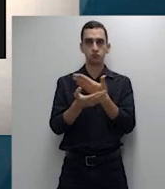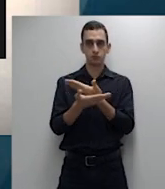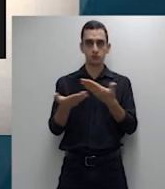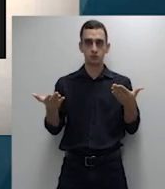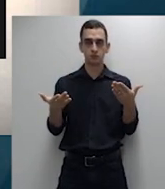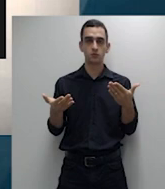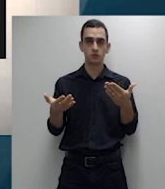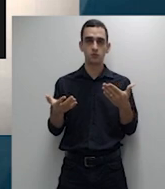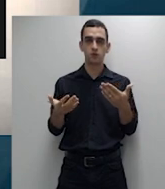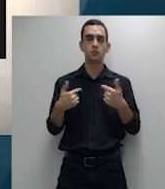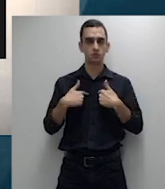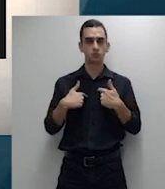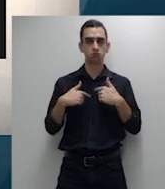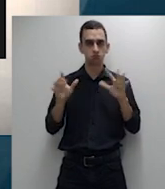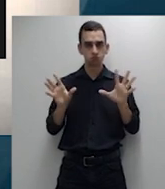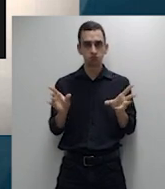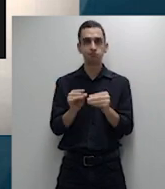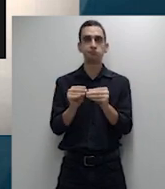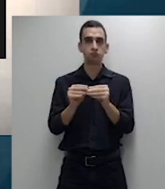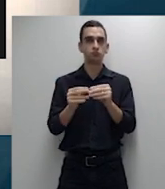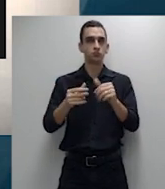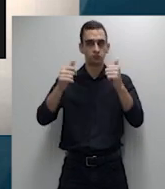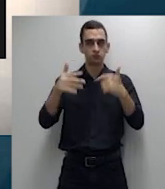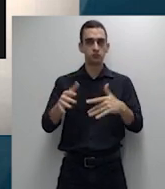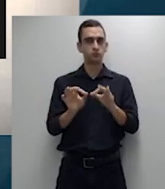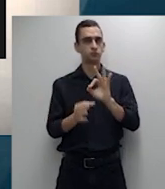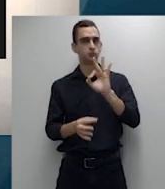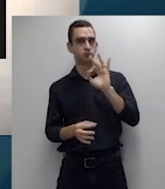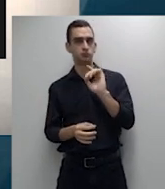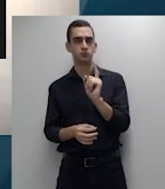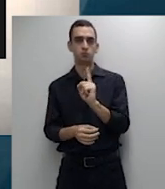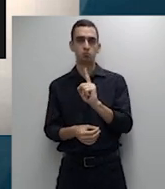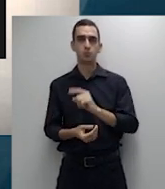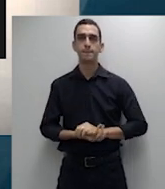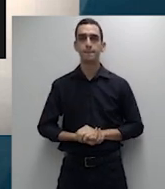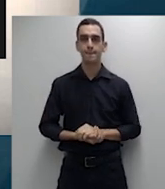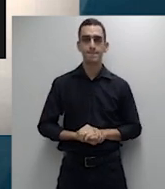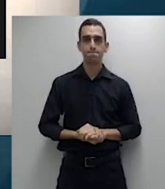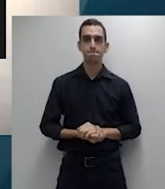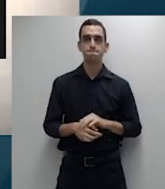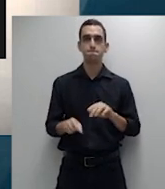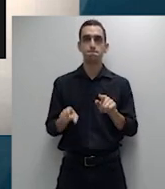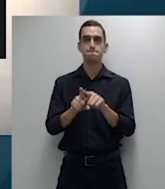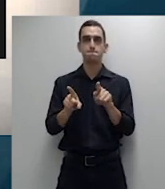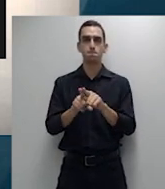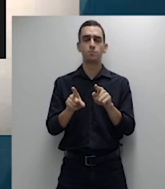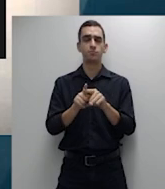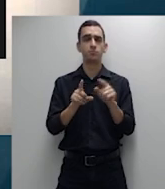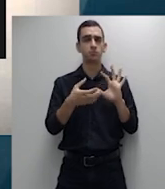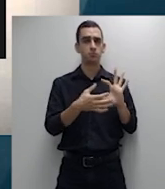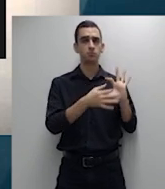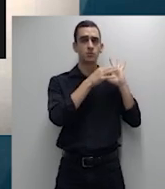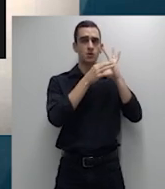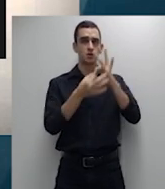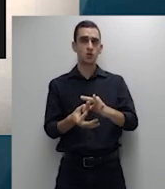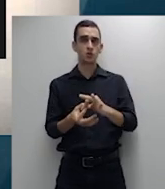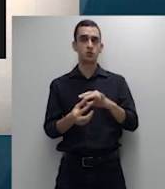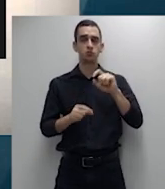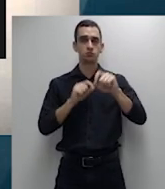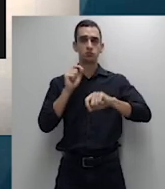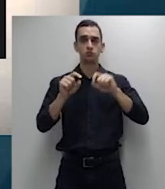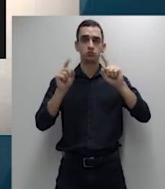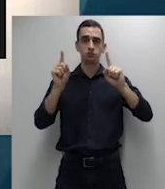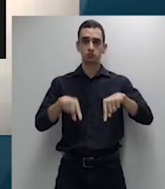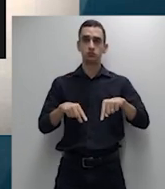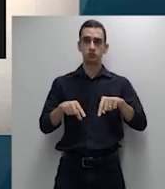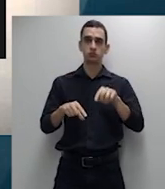em breve da questão apenas para poder contestar atualizar se trata de